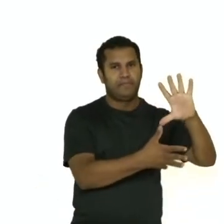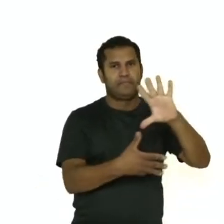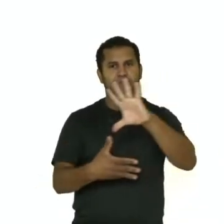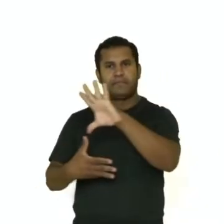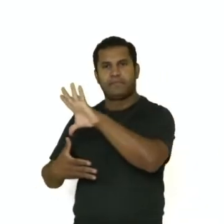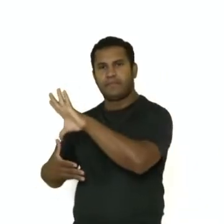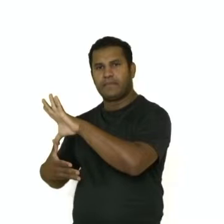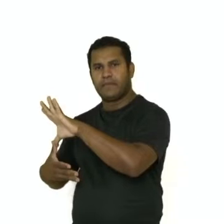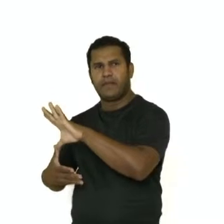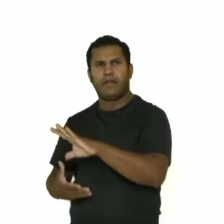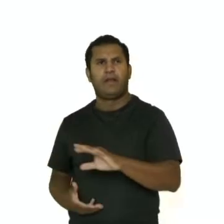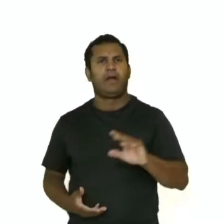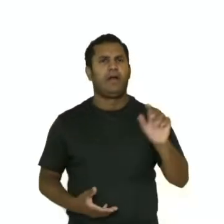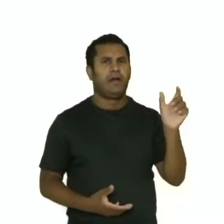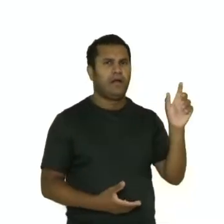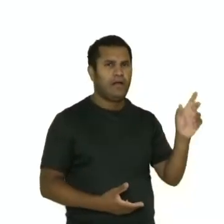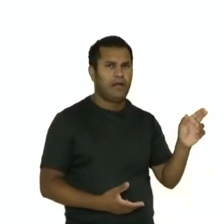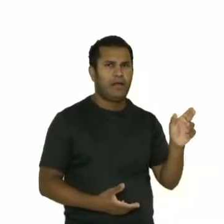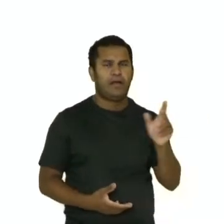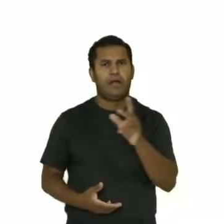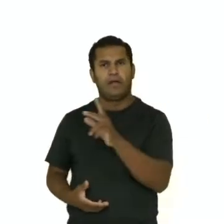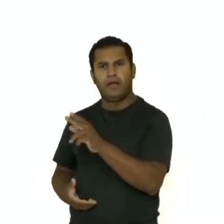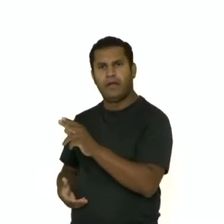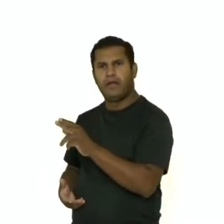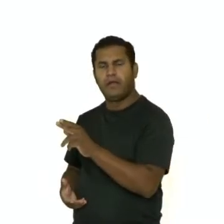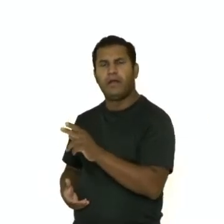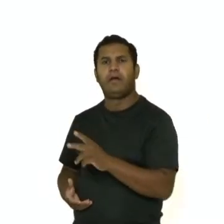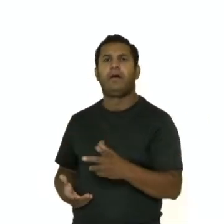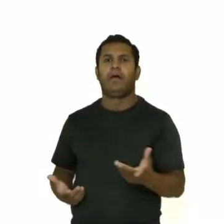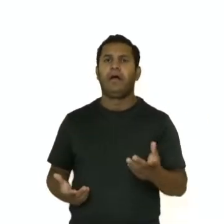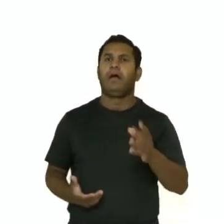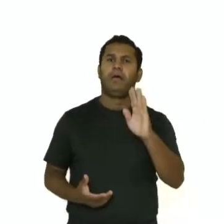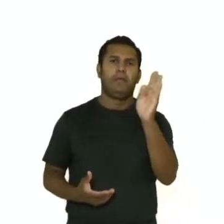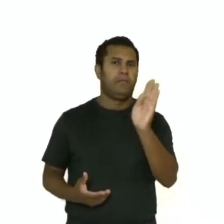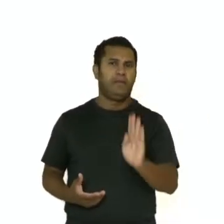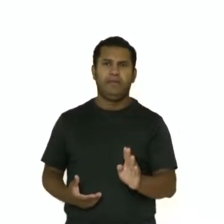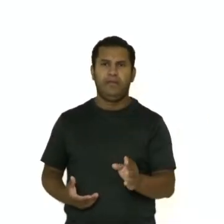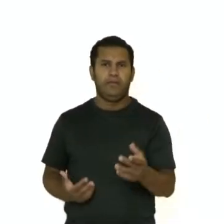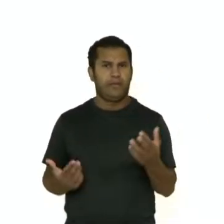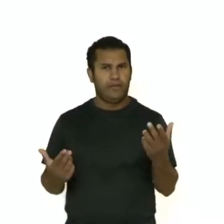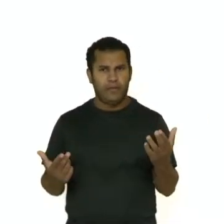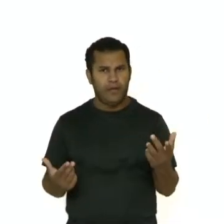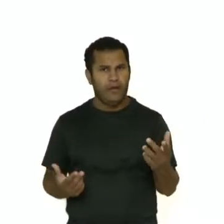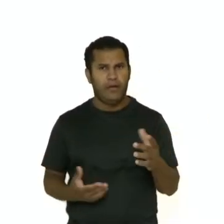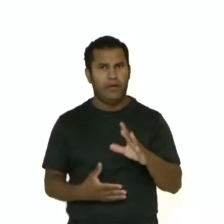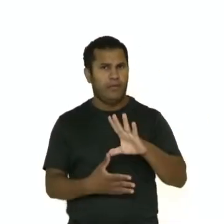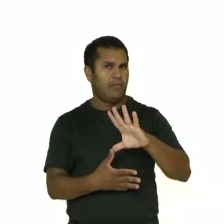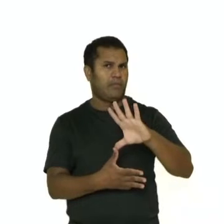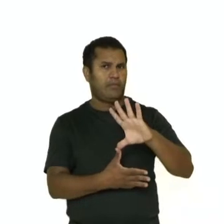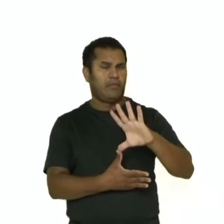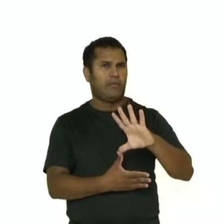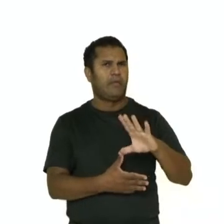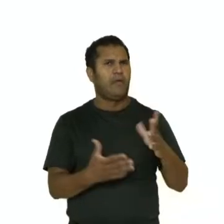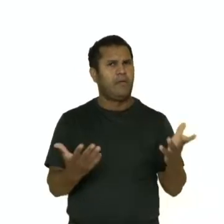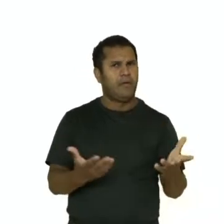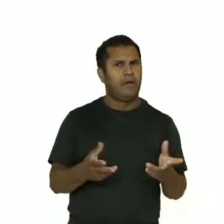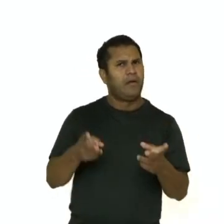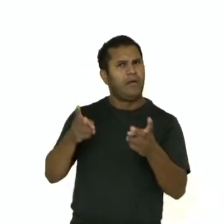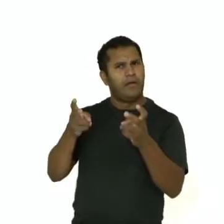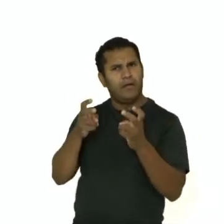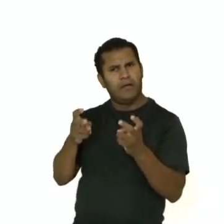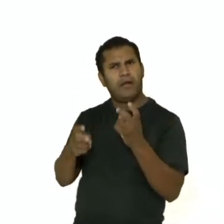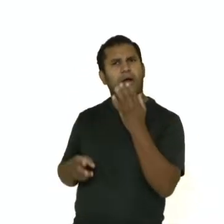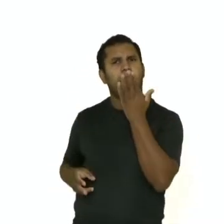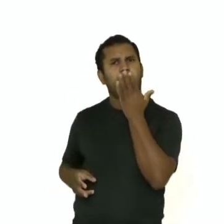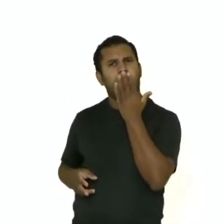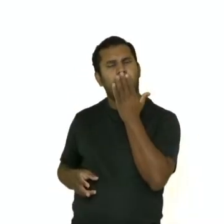apresentar diferenças, né? É o mesmo território brasileiro, mas nós identificamos visualmente, até pelas